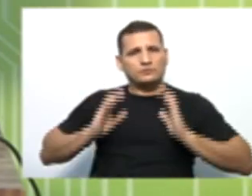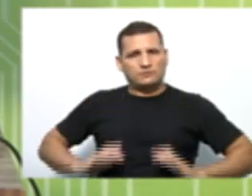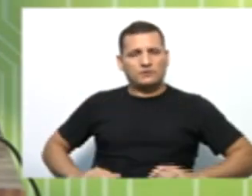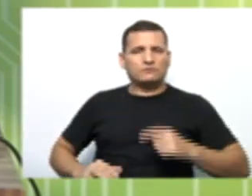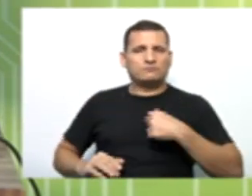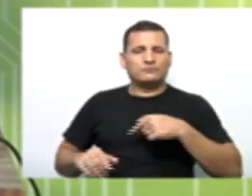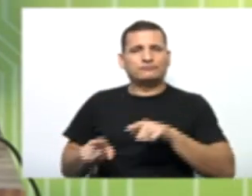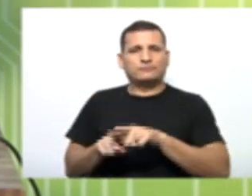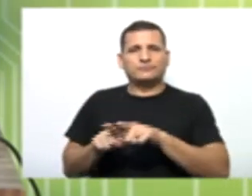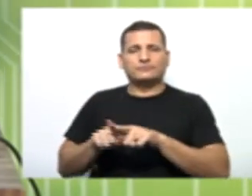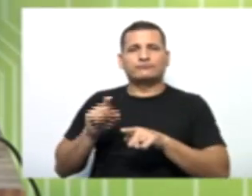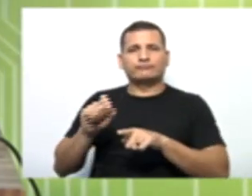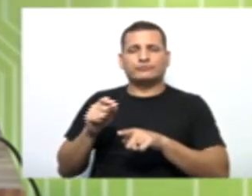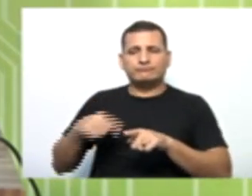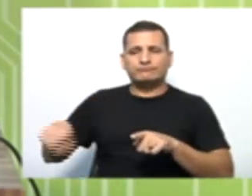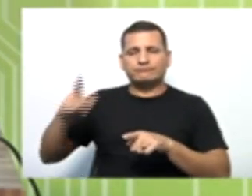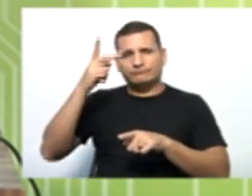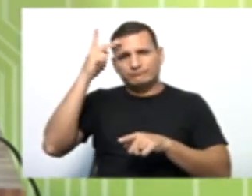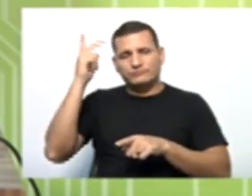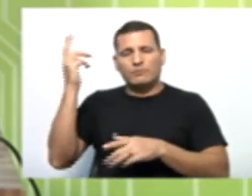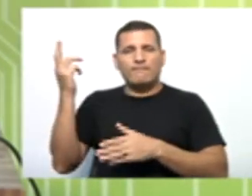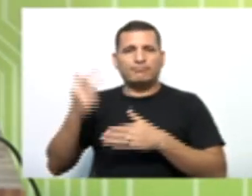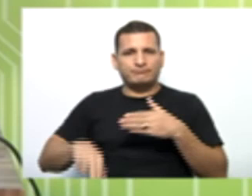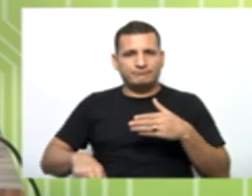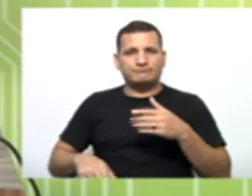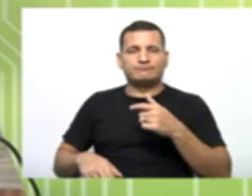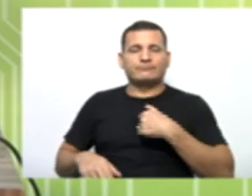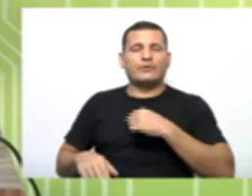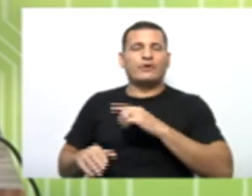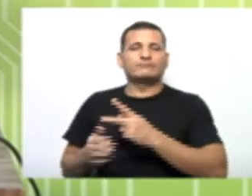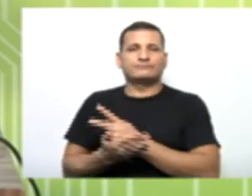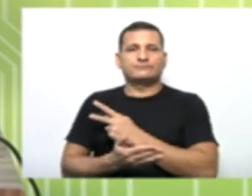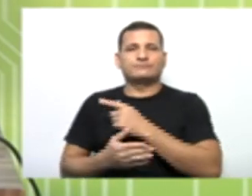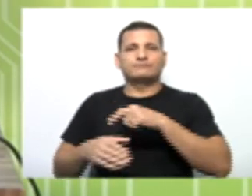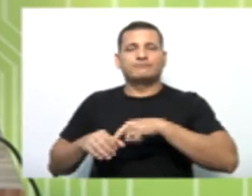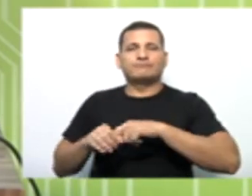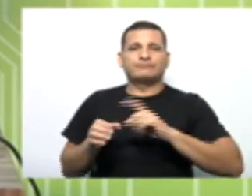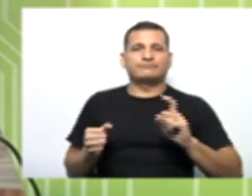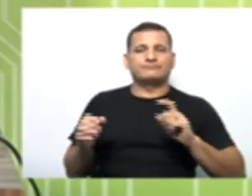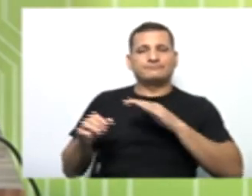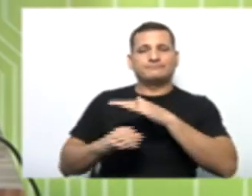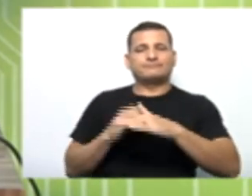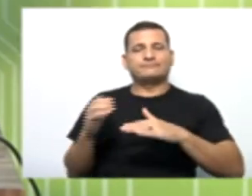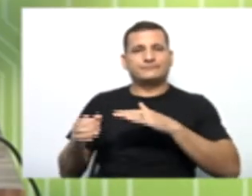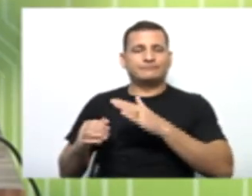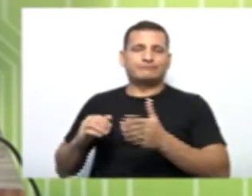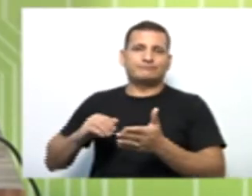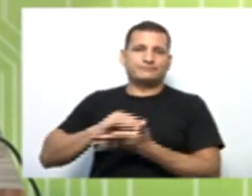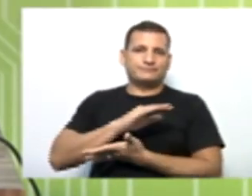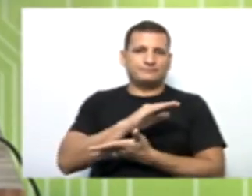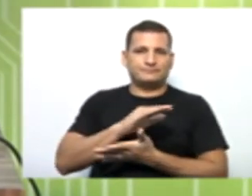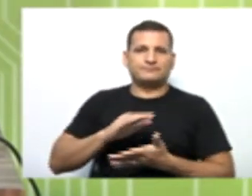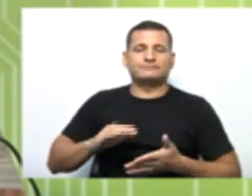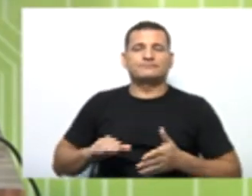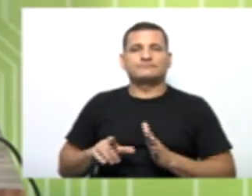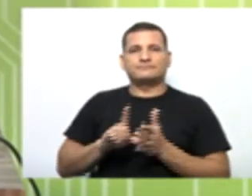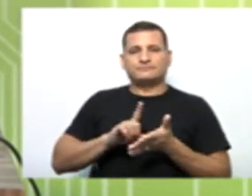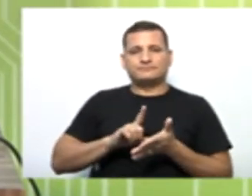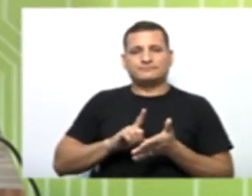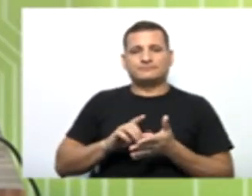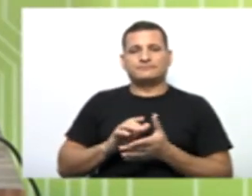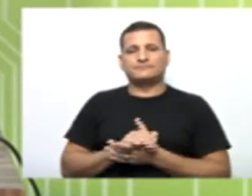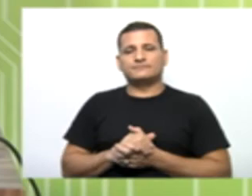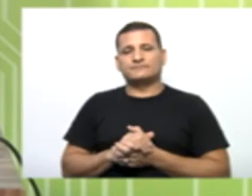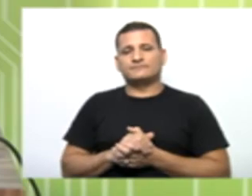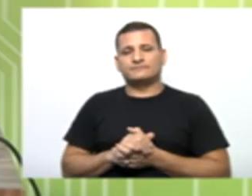reprovado coletivamente até chegar ao ponto de eu ser desvinculado pela empresa ou pelo órgão que eu estava vinculado antes, né, de